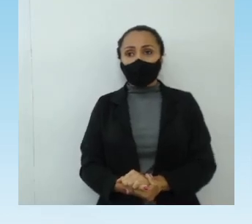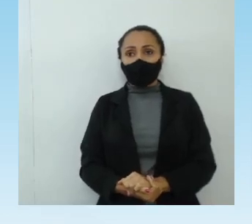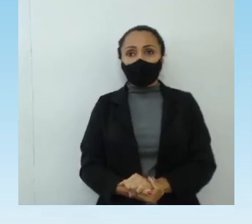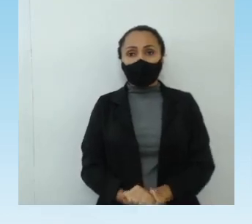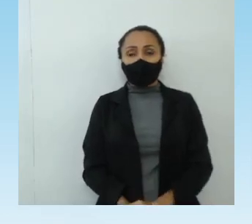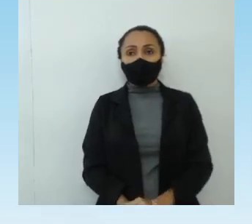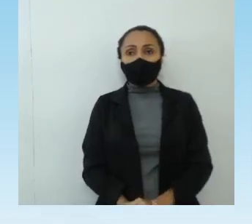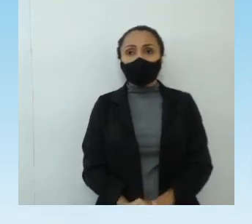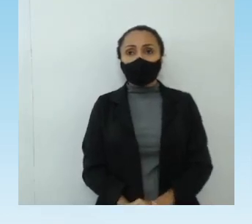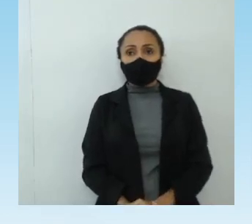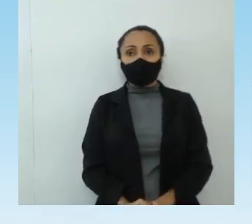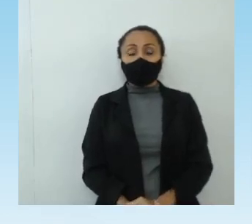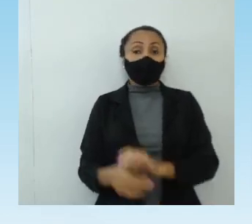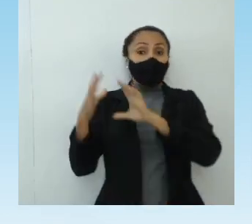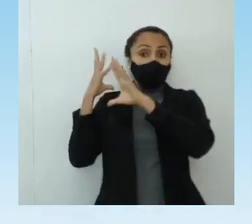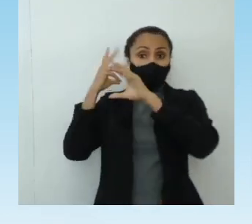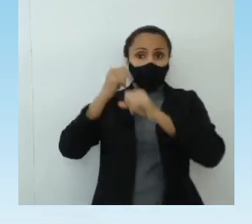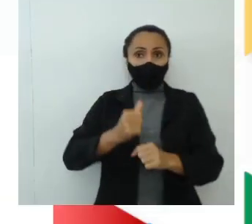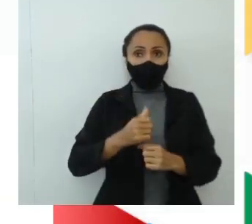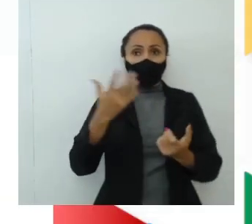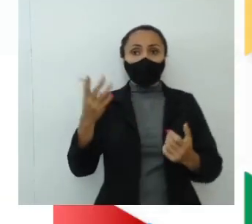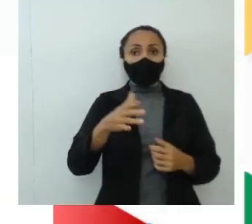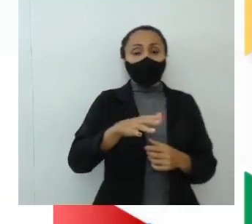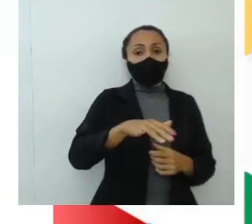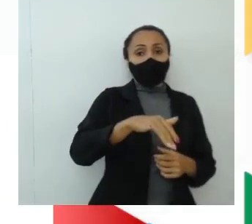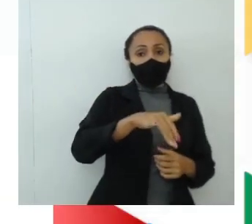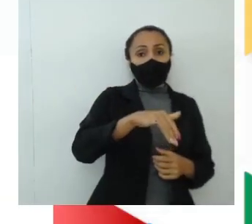Ó. Recapitulando, XY,